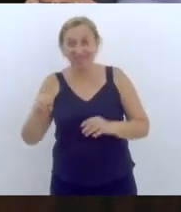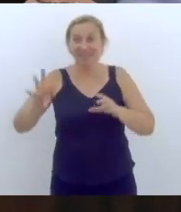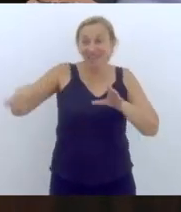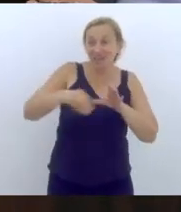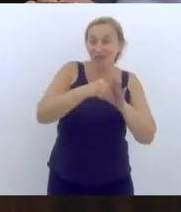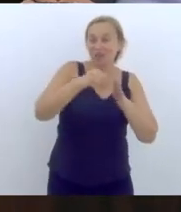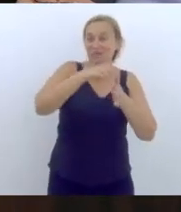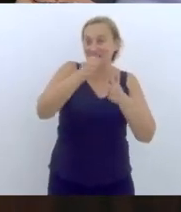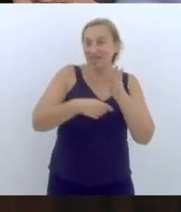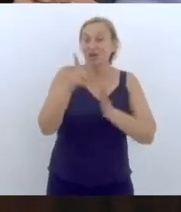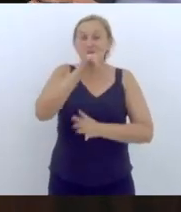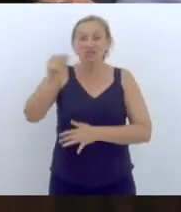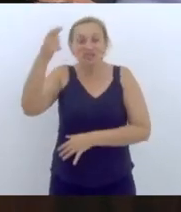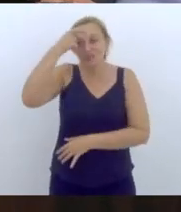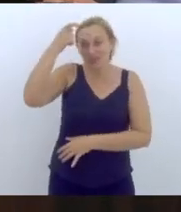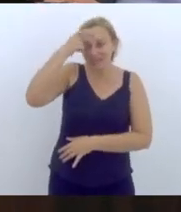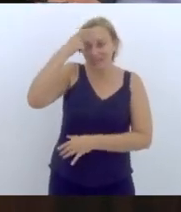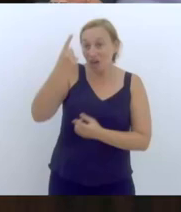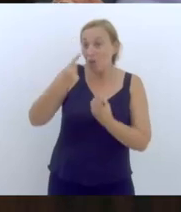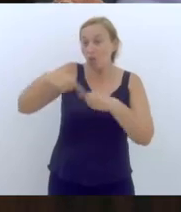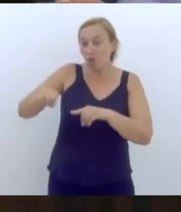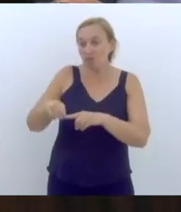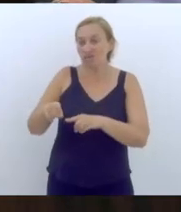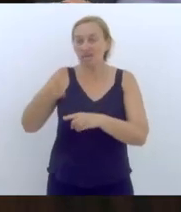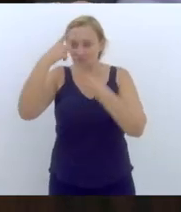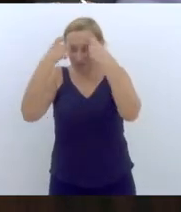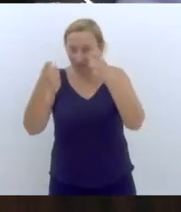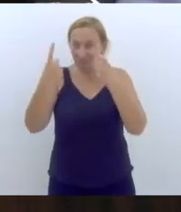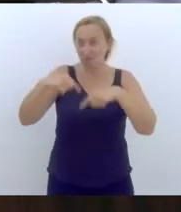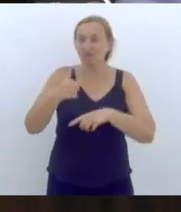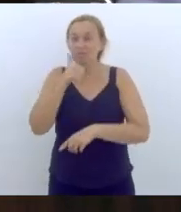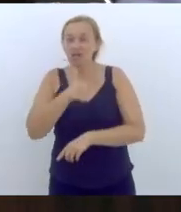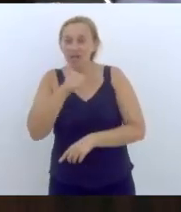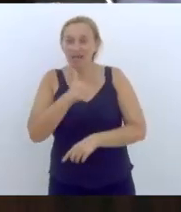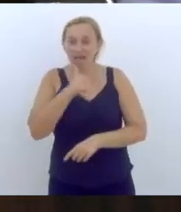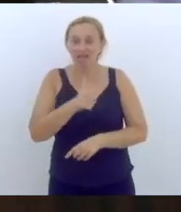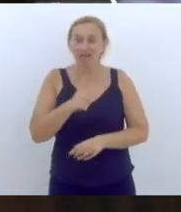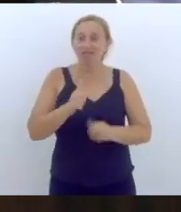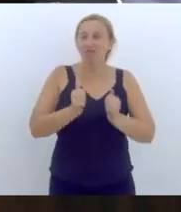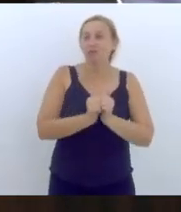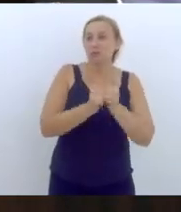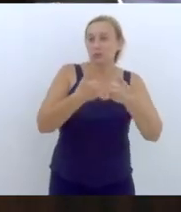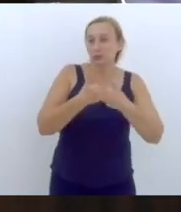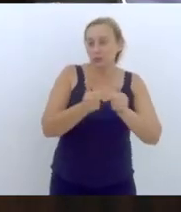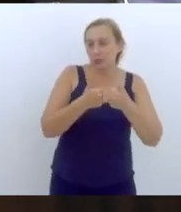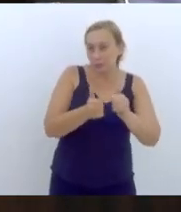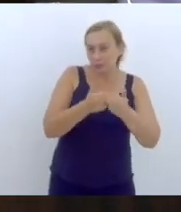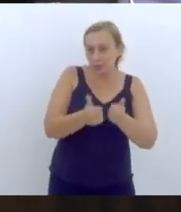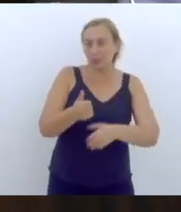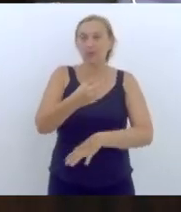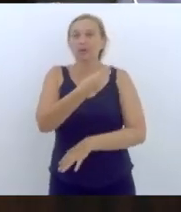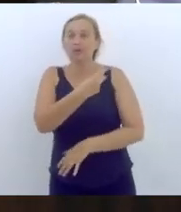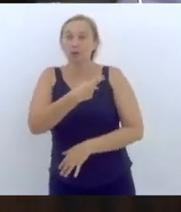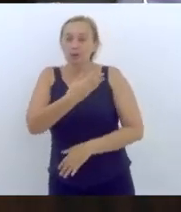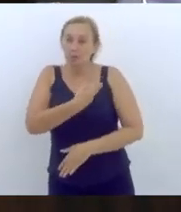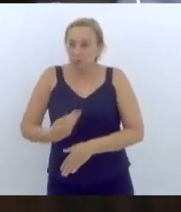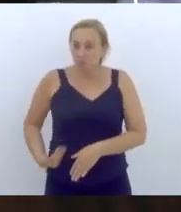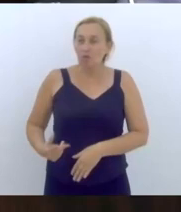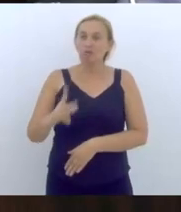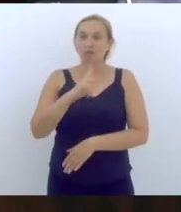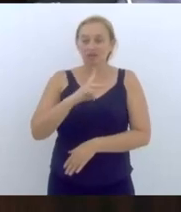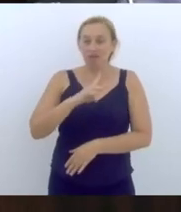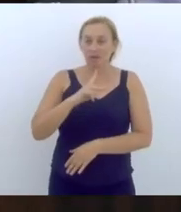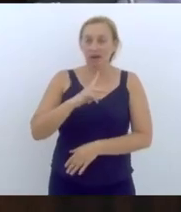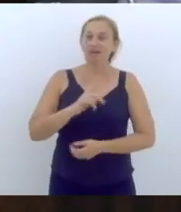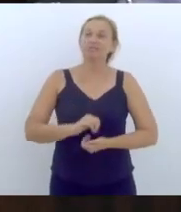o Dia Estadual de Conscientização e Combate à Violência contra as Mulheres nos transportes públicos e remunerados, privados e individuais de